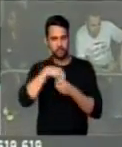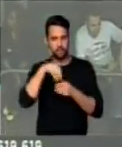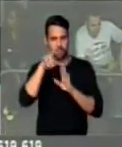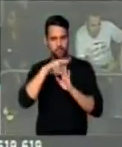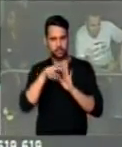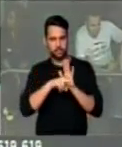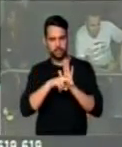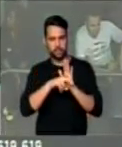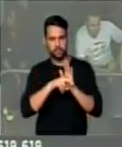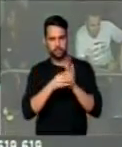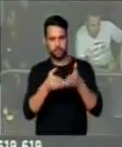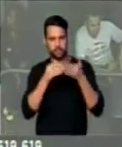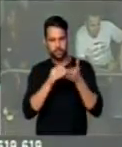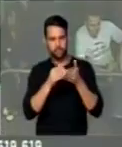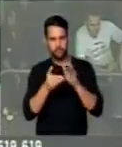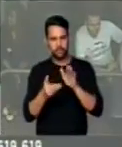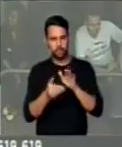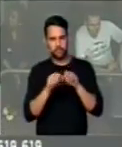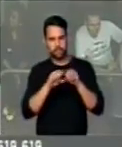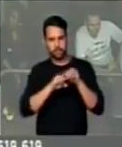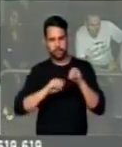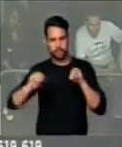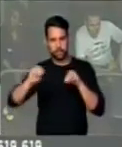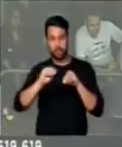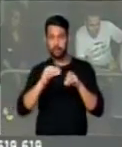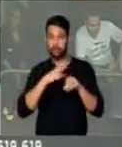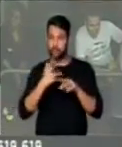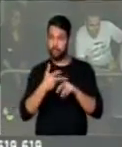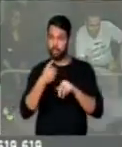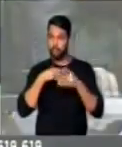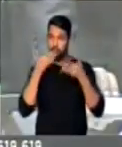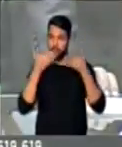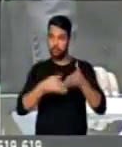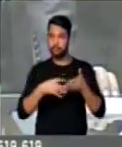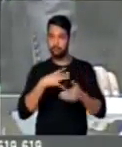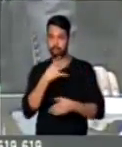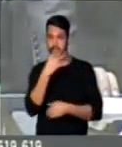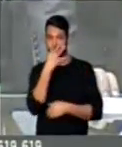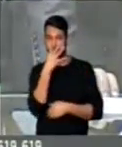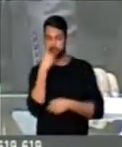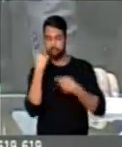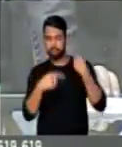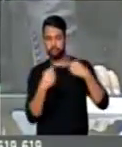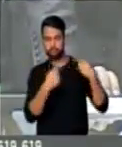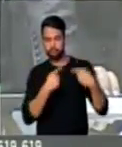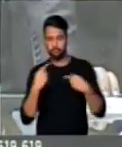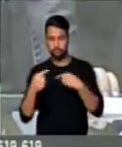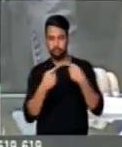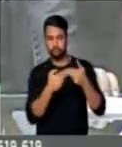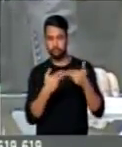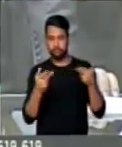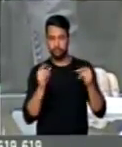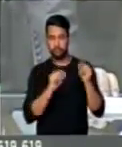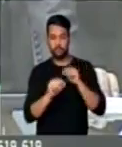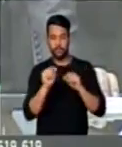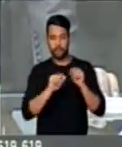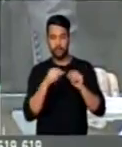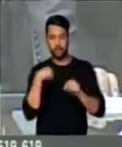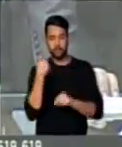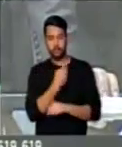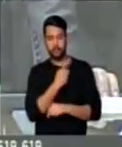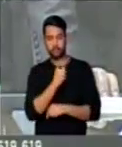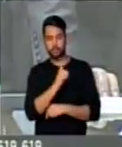é evacuar essa galeria. Melhor que assistam os debates para que